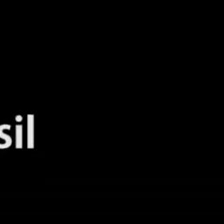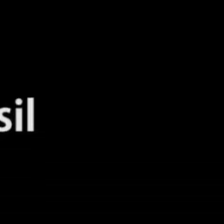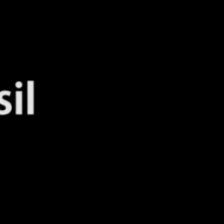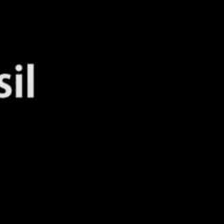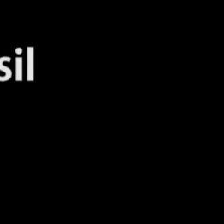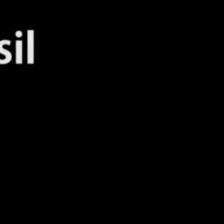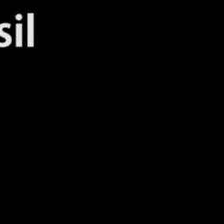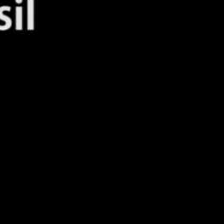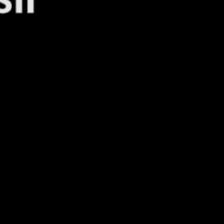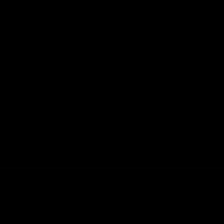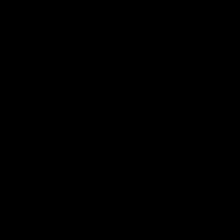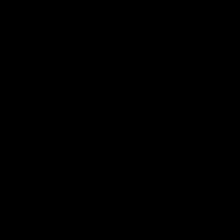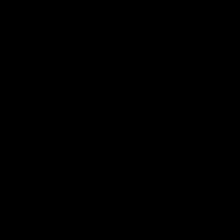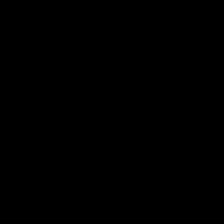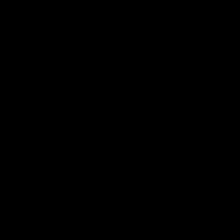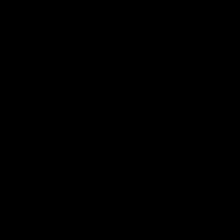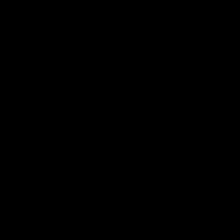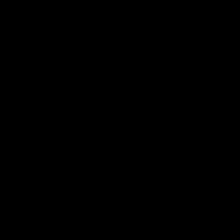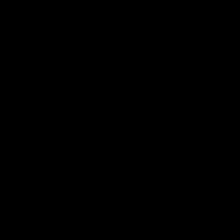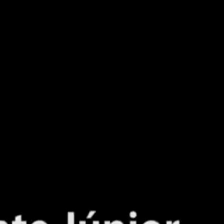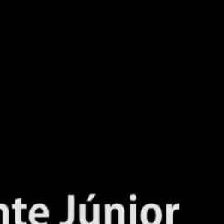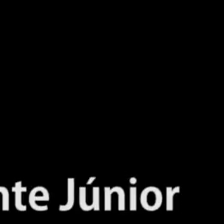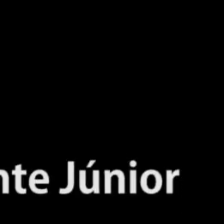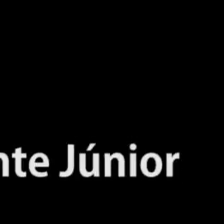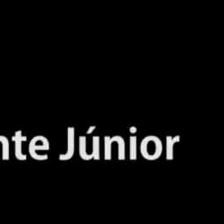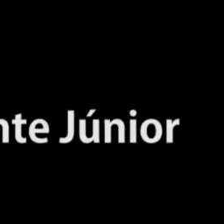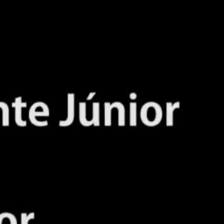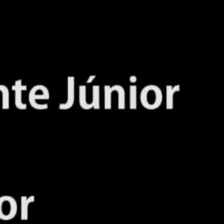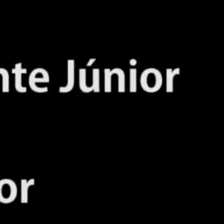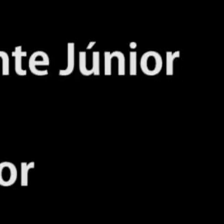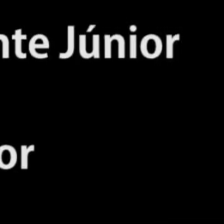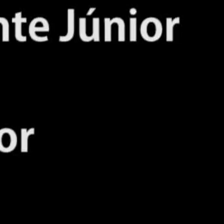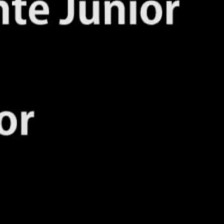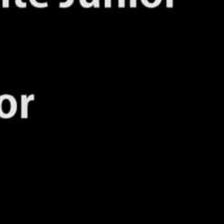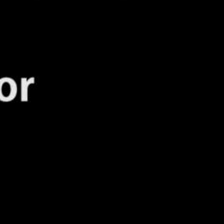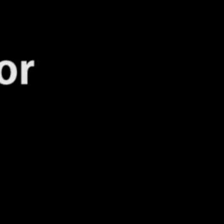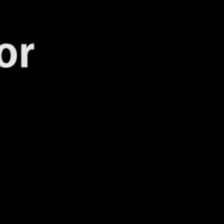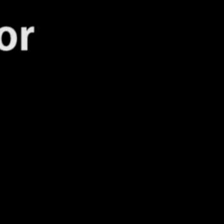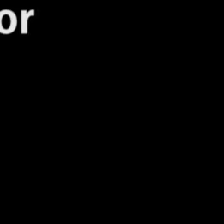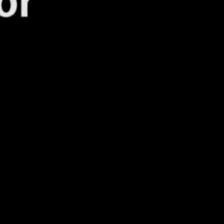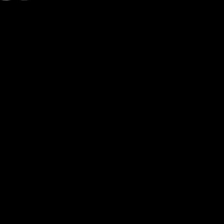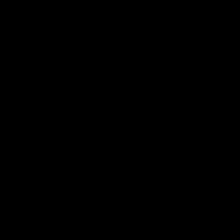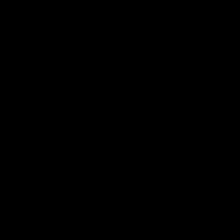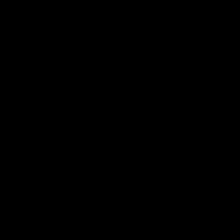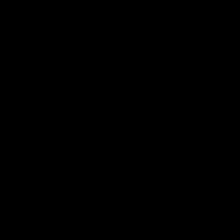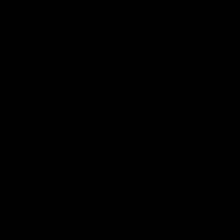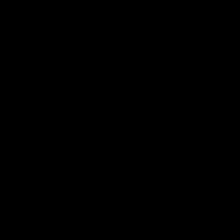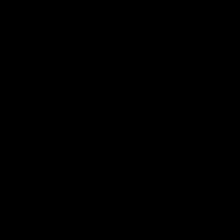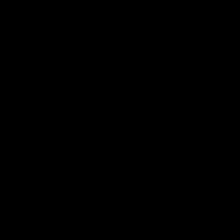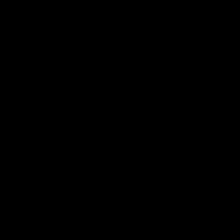com essa nossa última história aqui bem pertinho do nosso Cariri. A gente agradece ao Centro Cultural Banco do Nordeste.